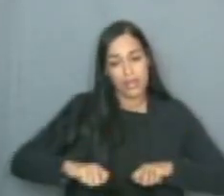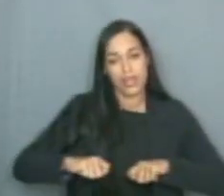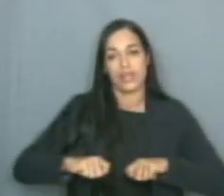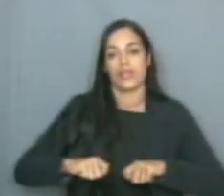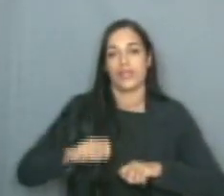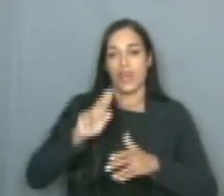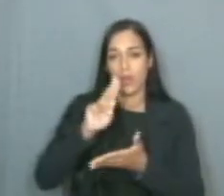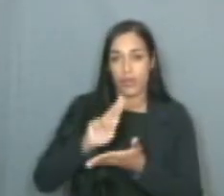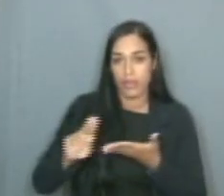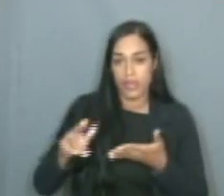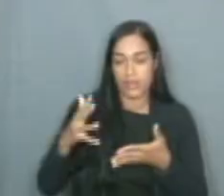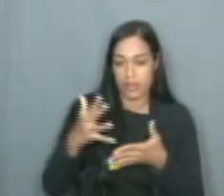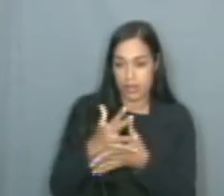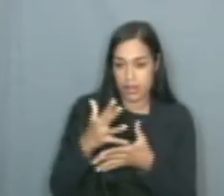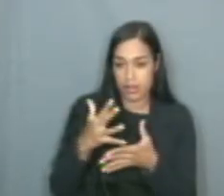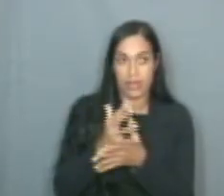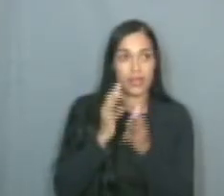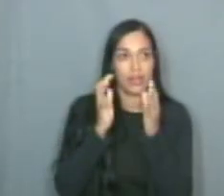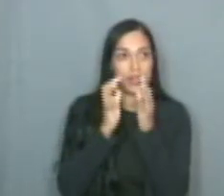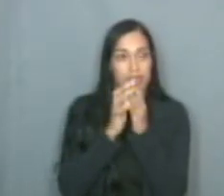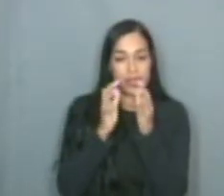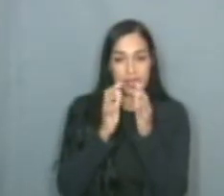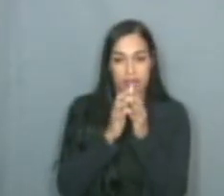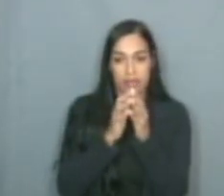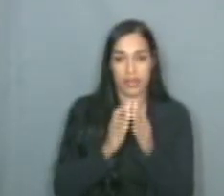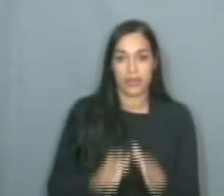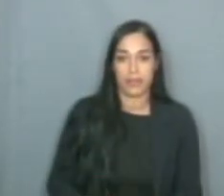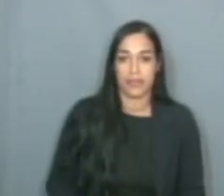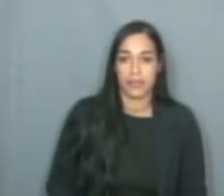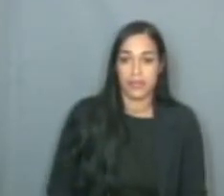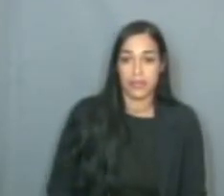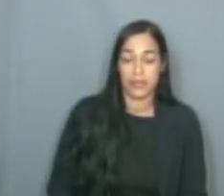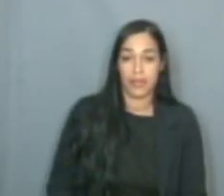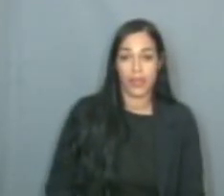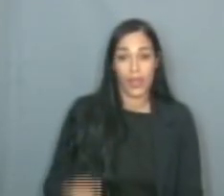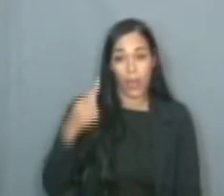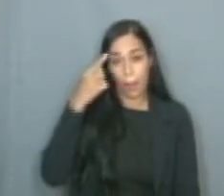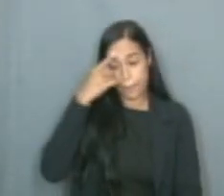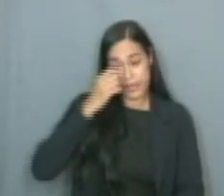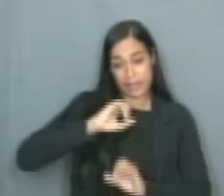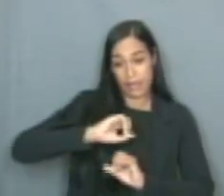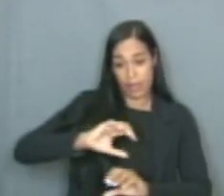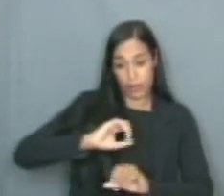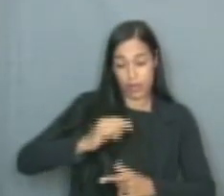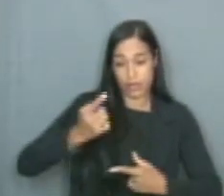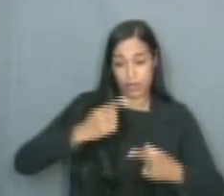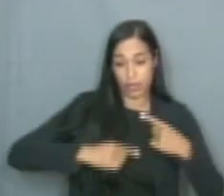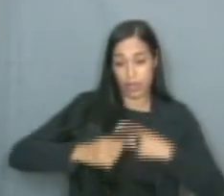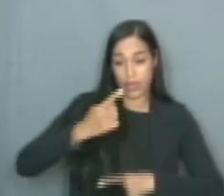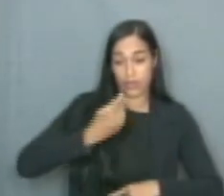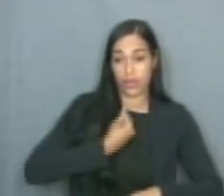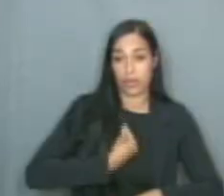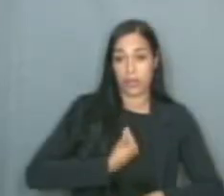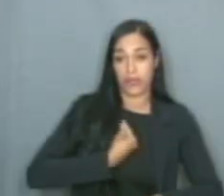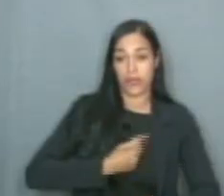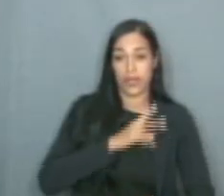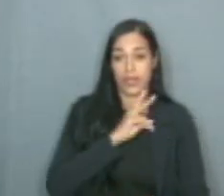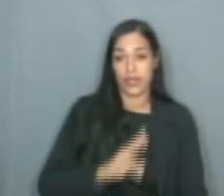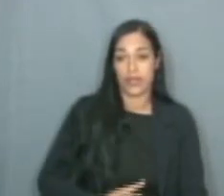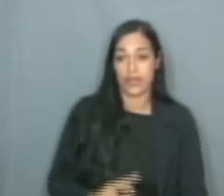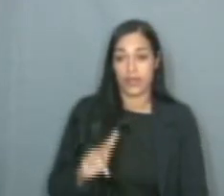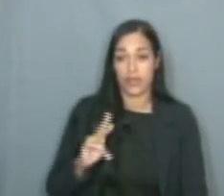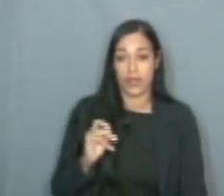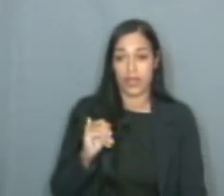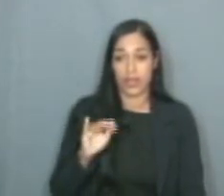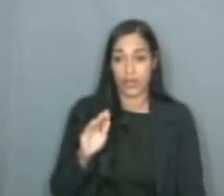à universidade na cidade do Recife. Só quem pensa que a educação é uma ferramenta que transforma vidas, vereador Hélio Guabiraba,